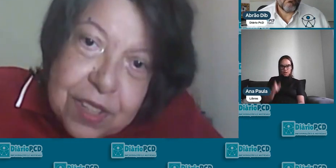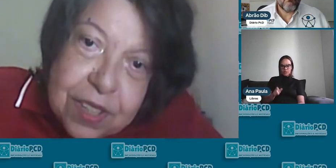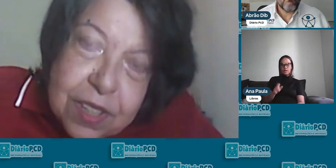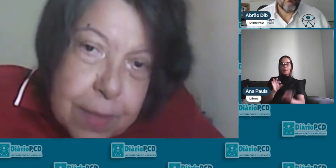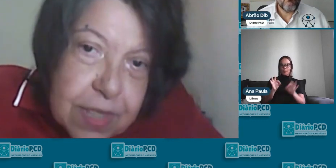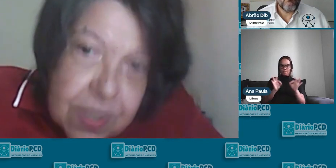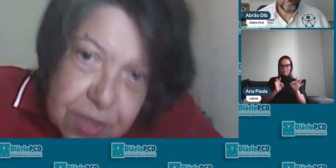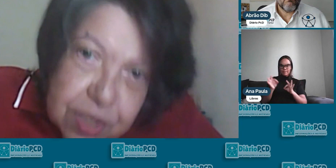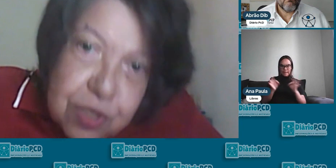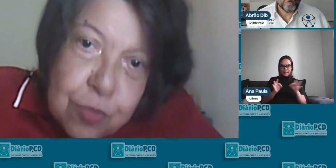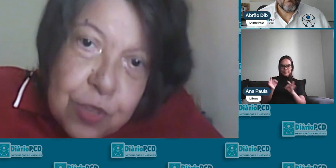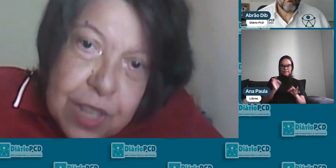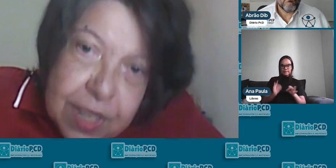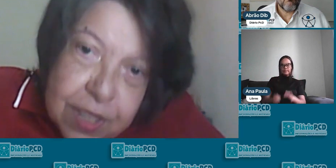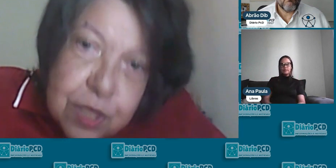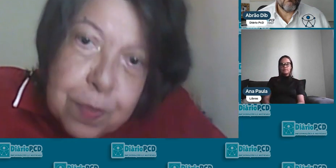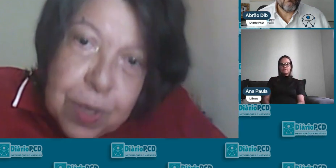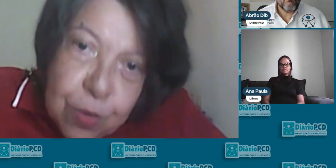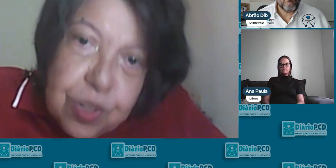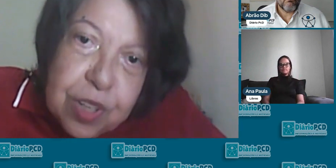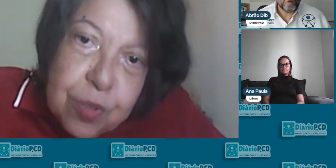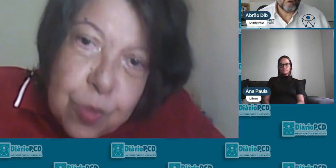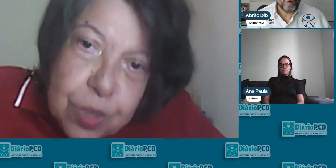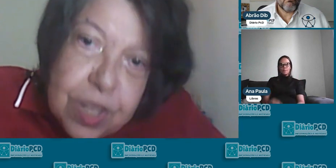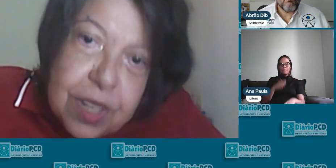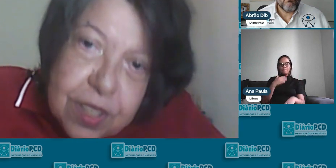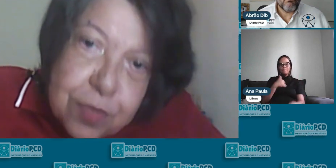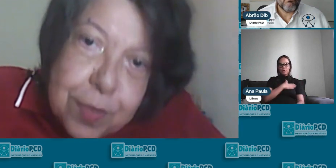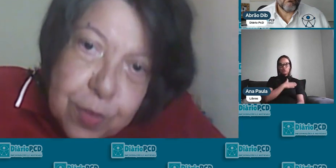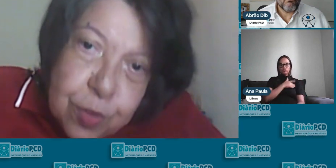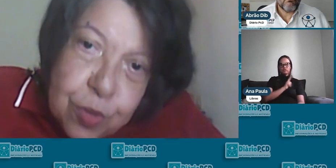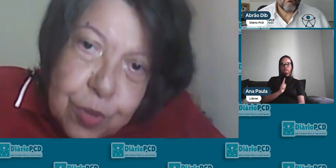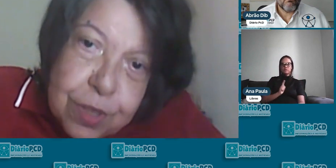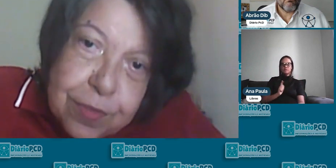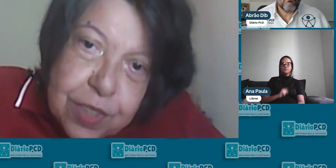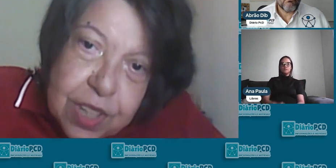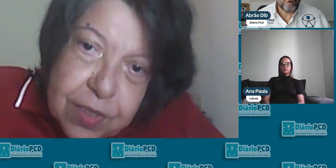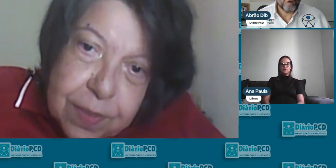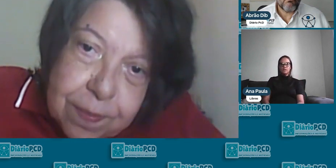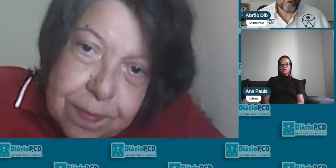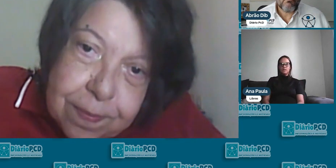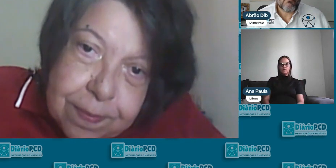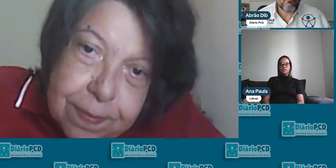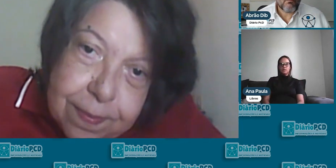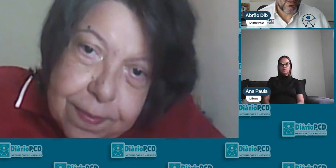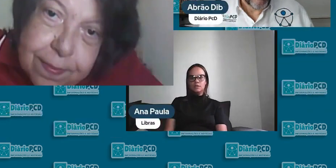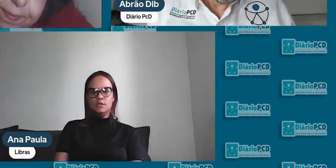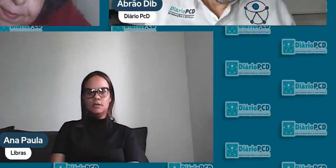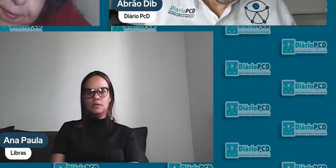preparadas, mas existe um grande preconceito contra as pessoas com deficiência.